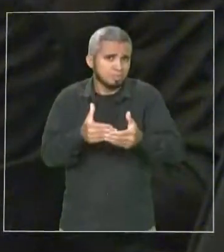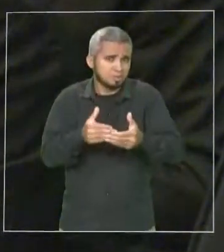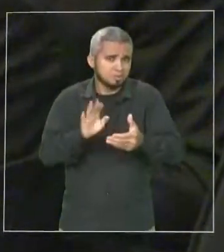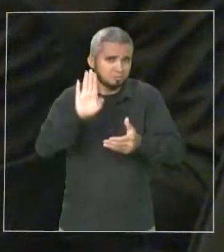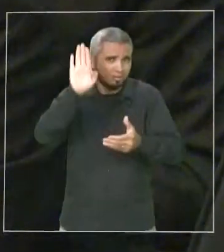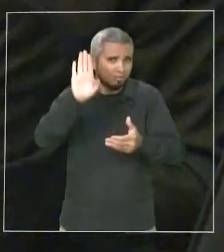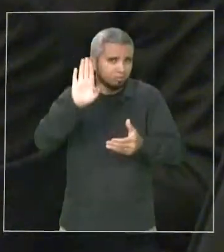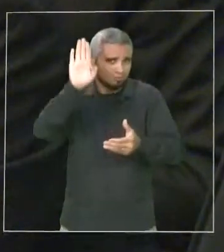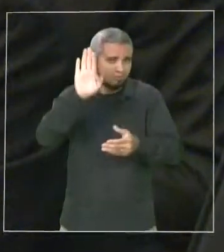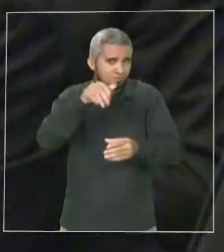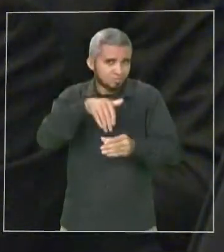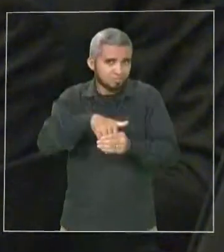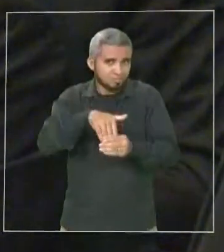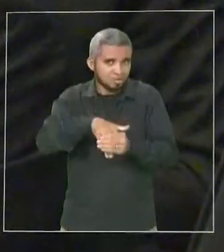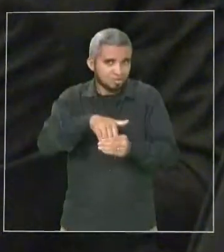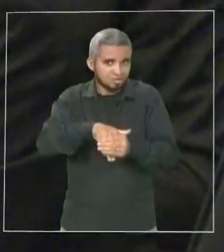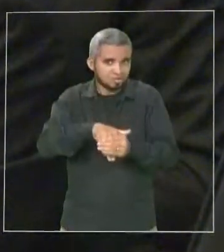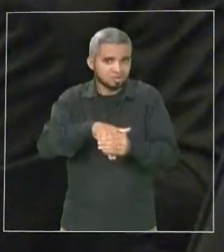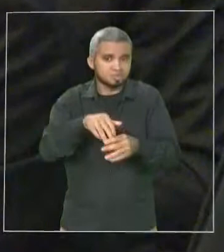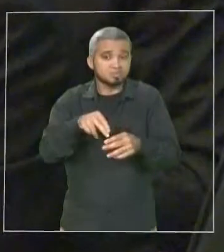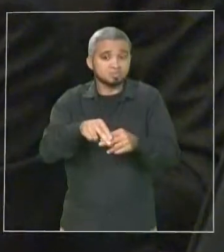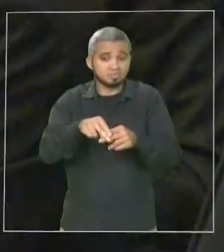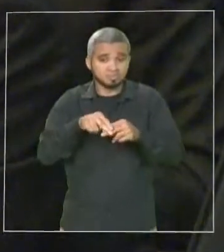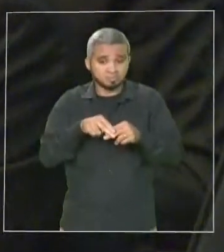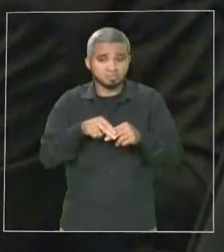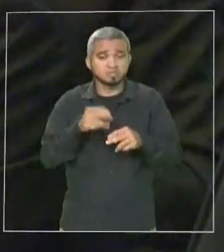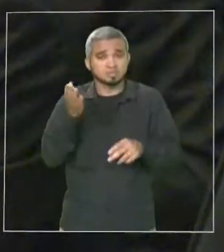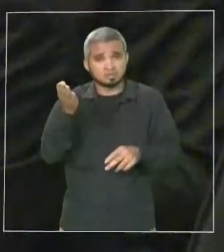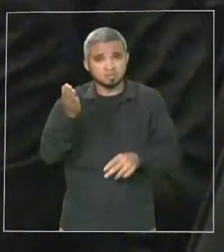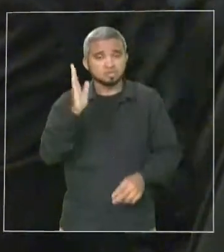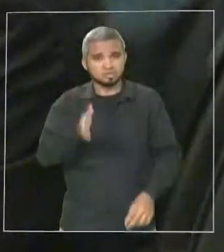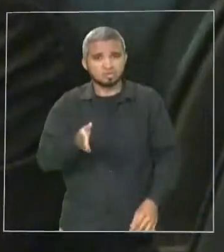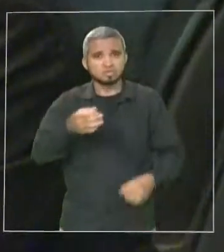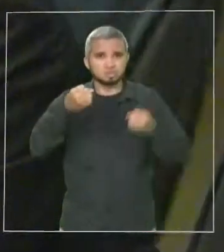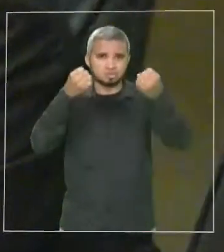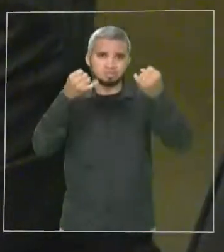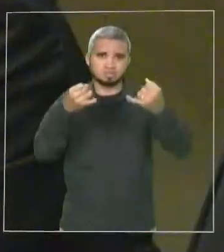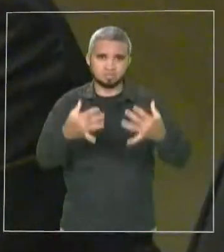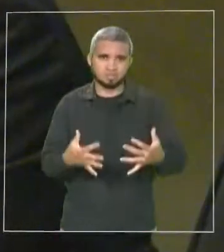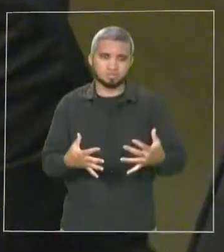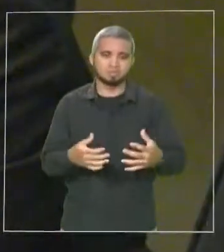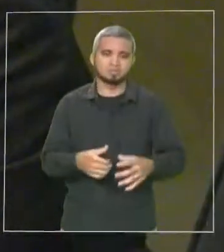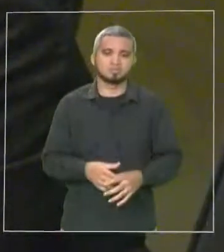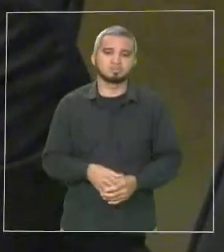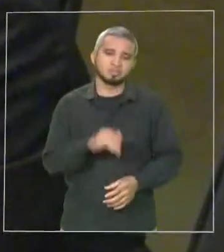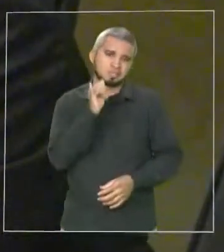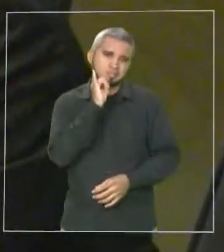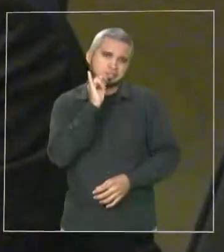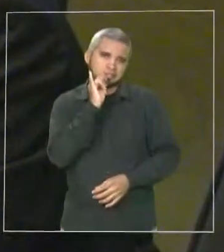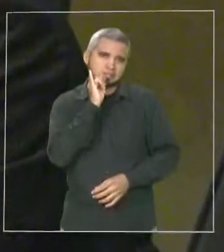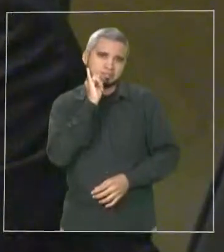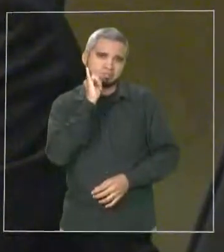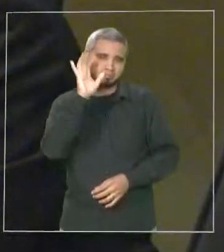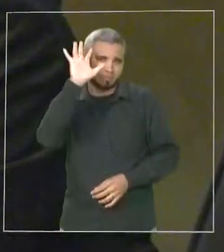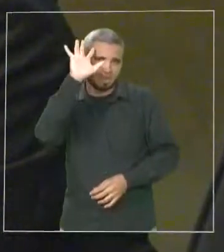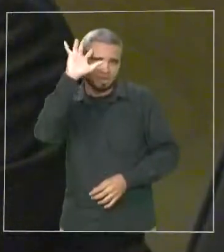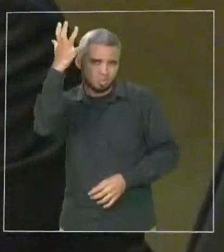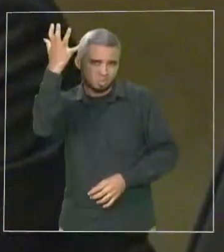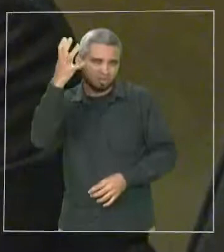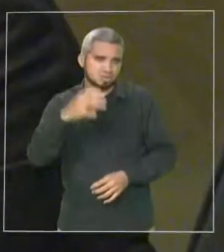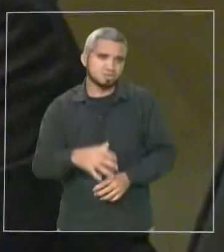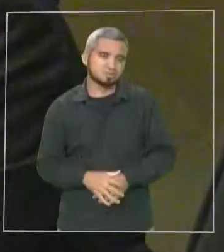manifestações, conforme Vossa Excelência já falou, tipo,